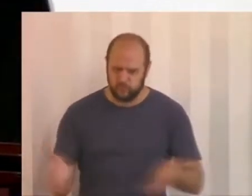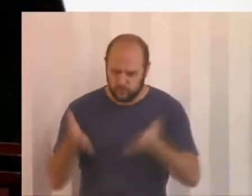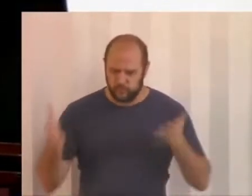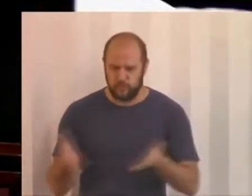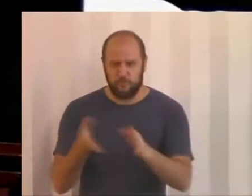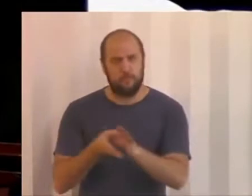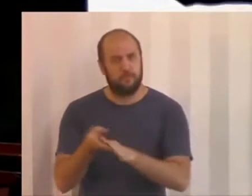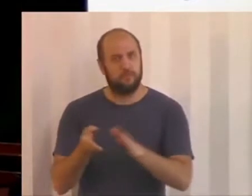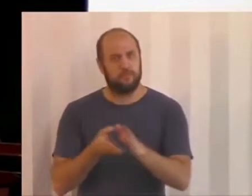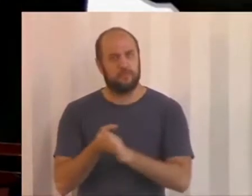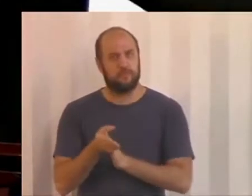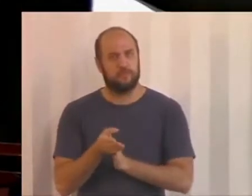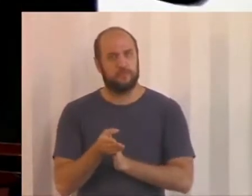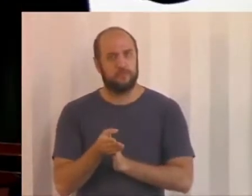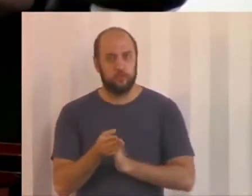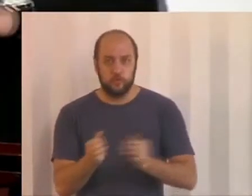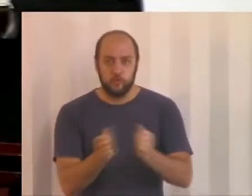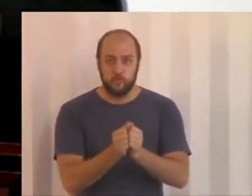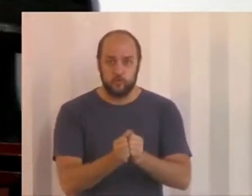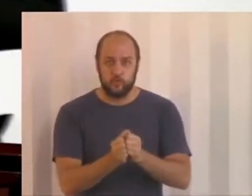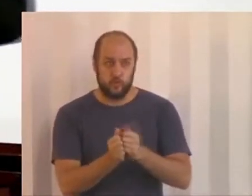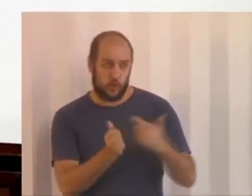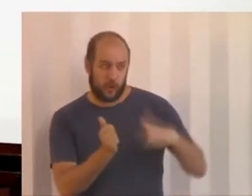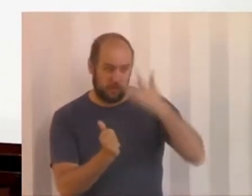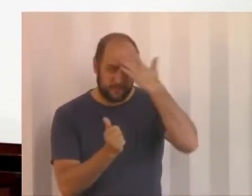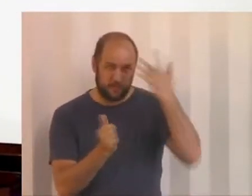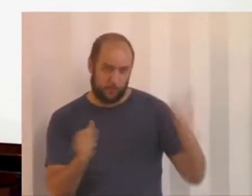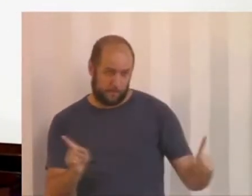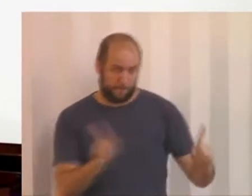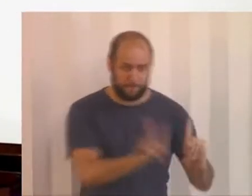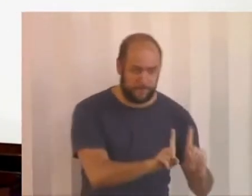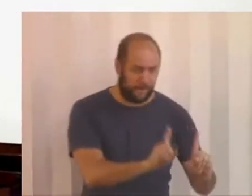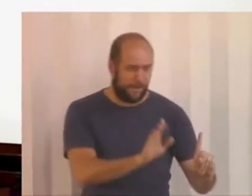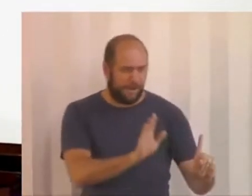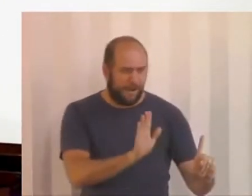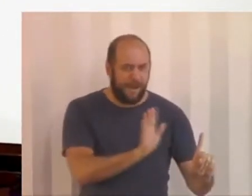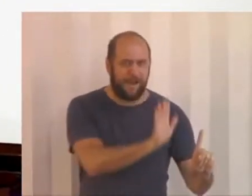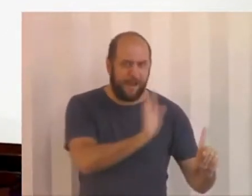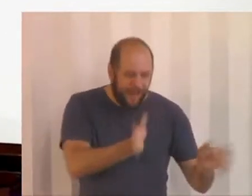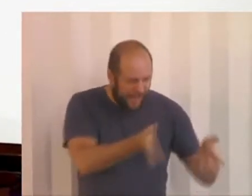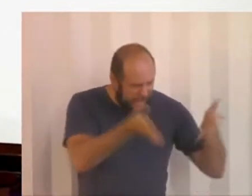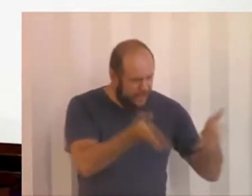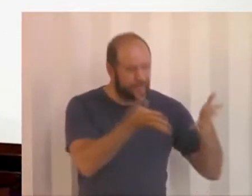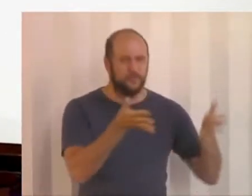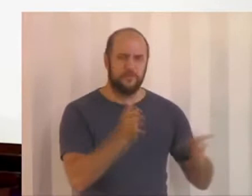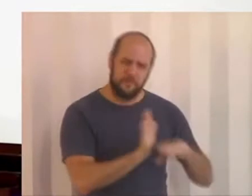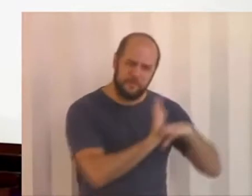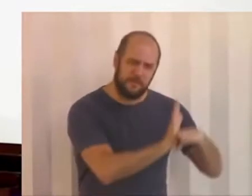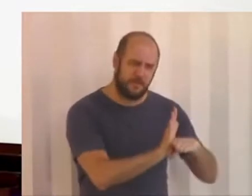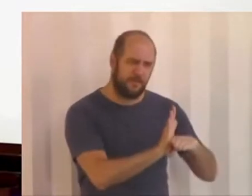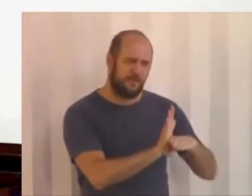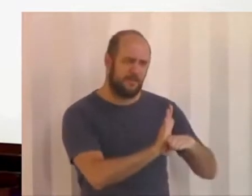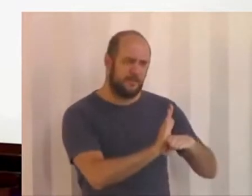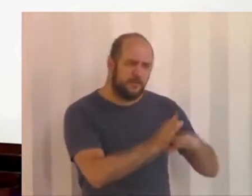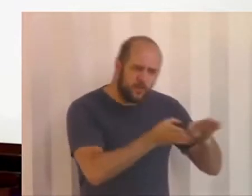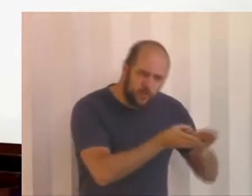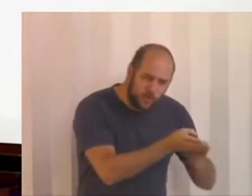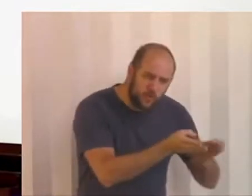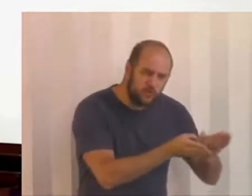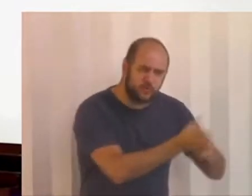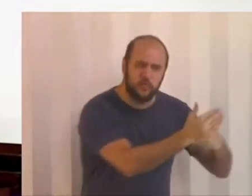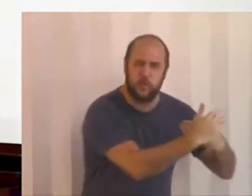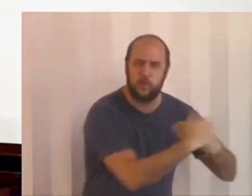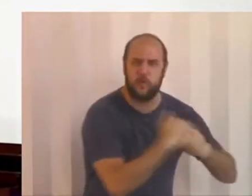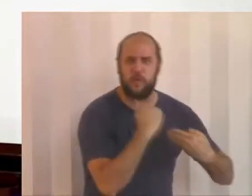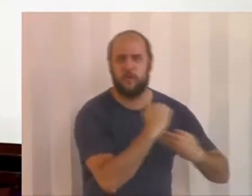estar ao lado do meu irmão e da minha irmã, para juntos nos consolarmos